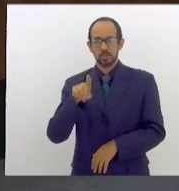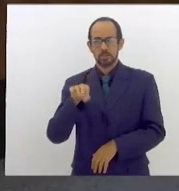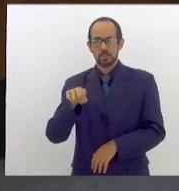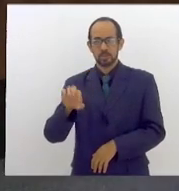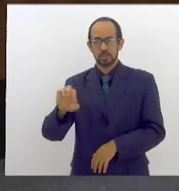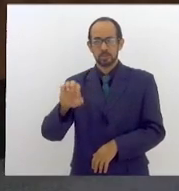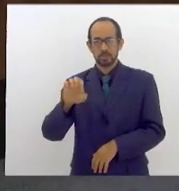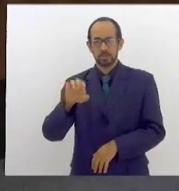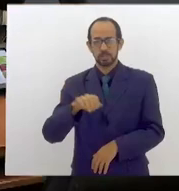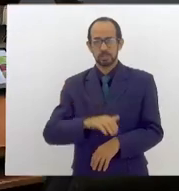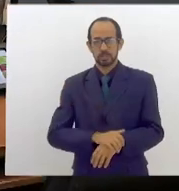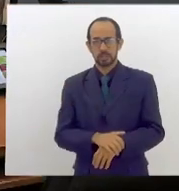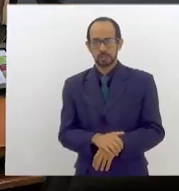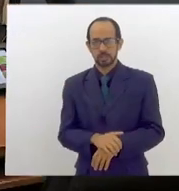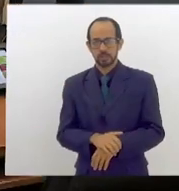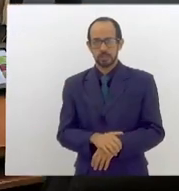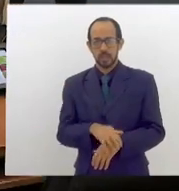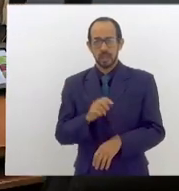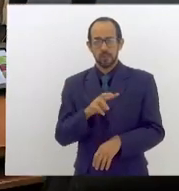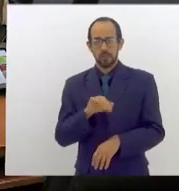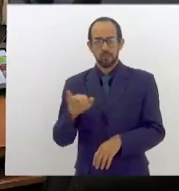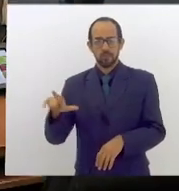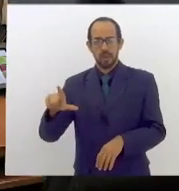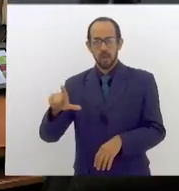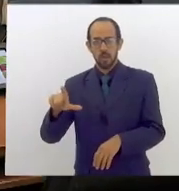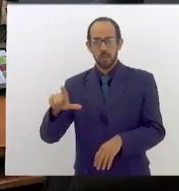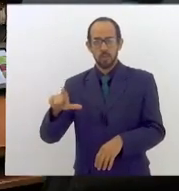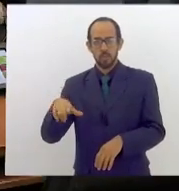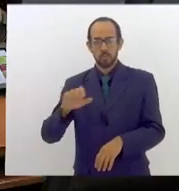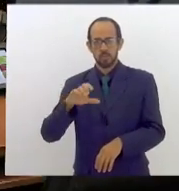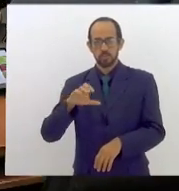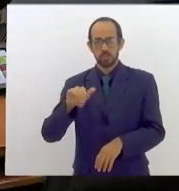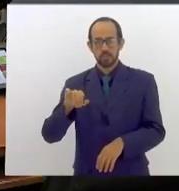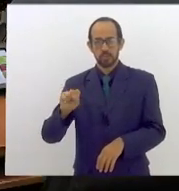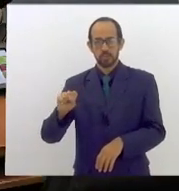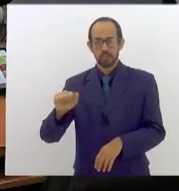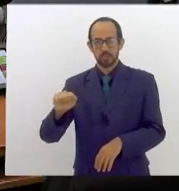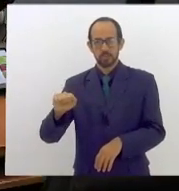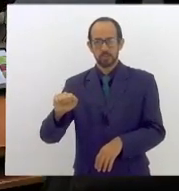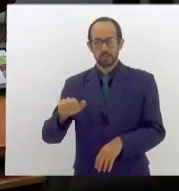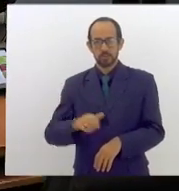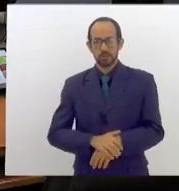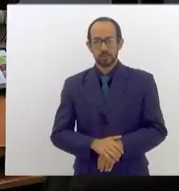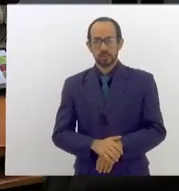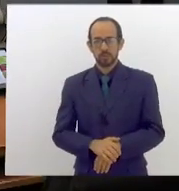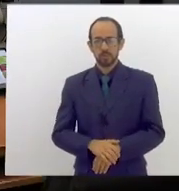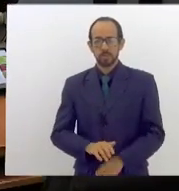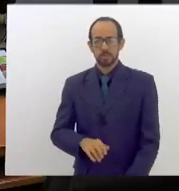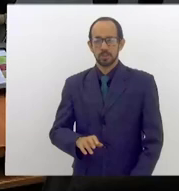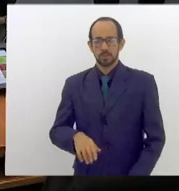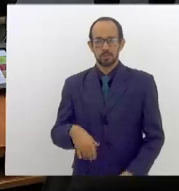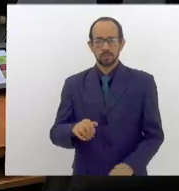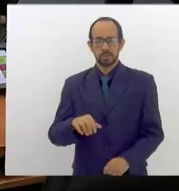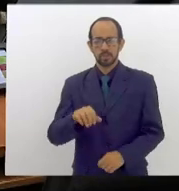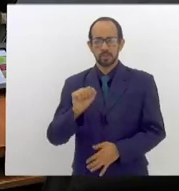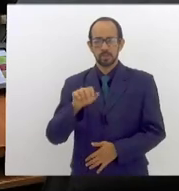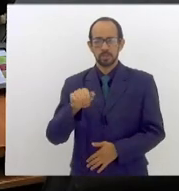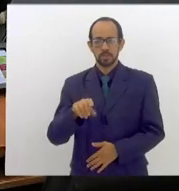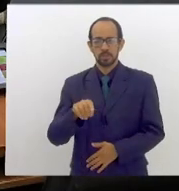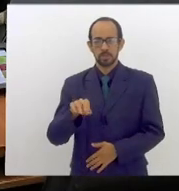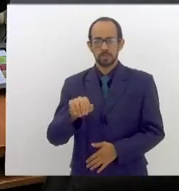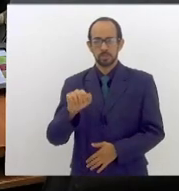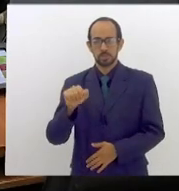do Ceasa Wellington José Dr Carlos Augusto votado Anderson Moraes